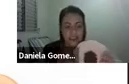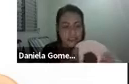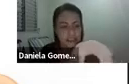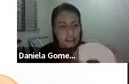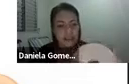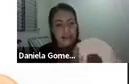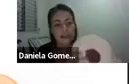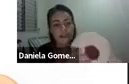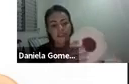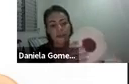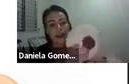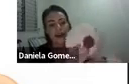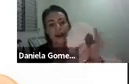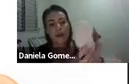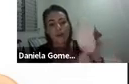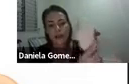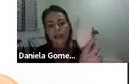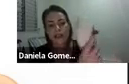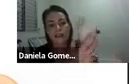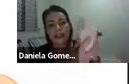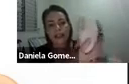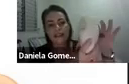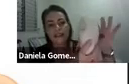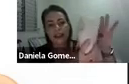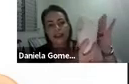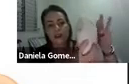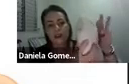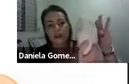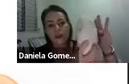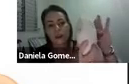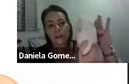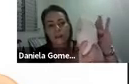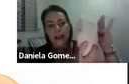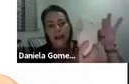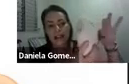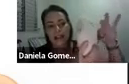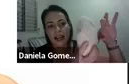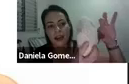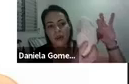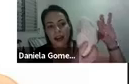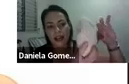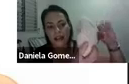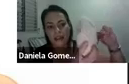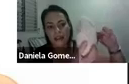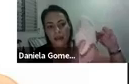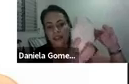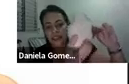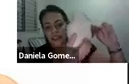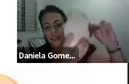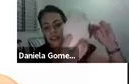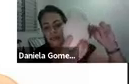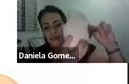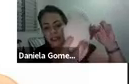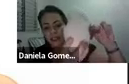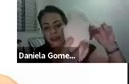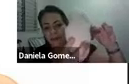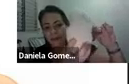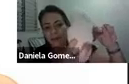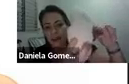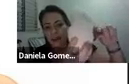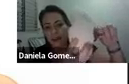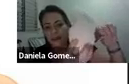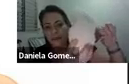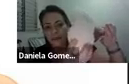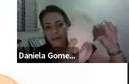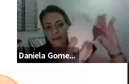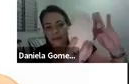vocês entenderem. Então, vamos lá. O plano, ele tem o bico mais alongado. Dá para vocês verem aqui,